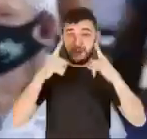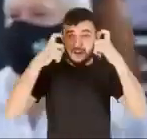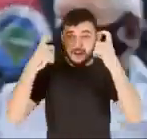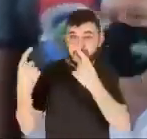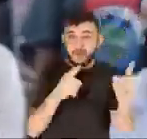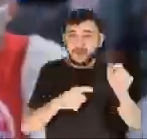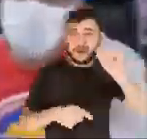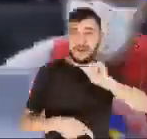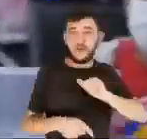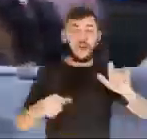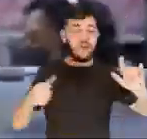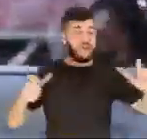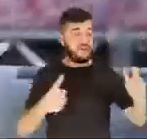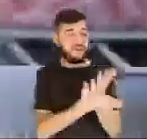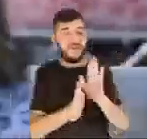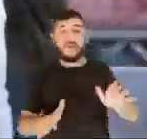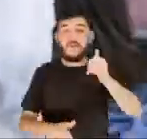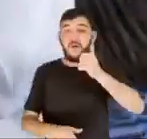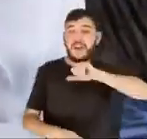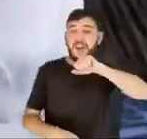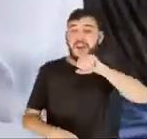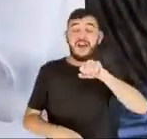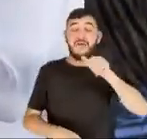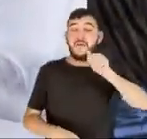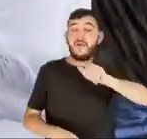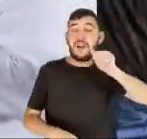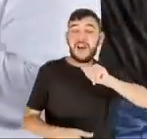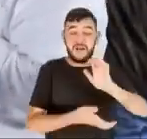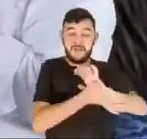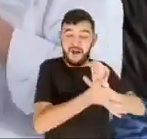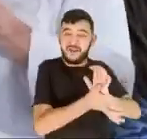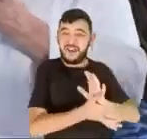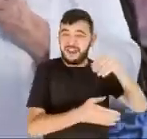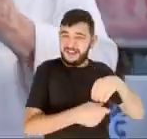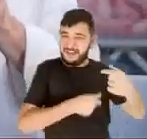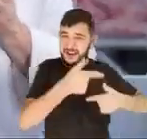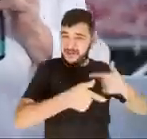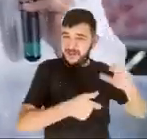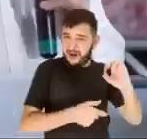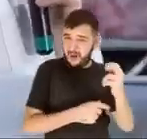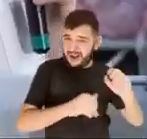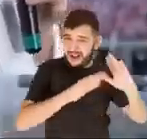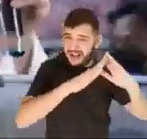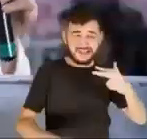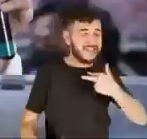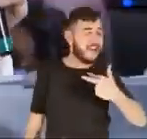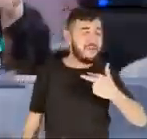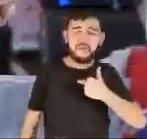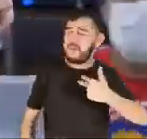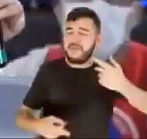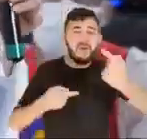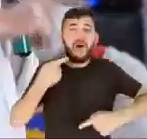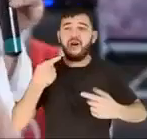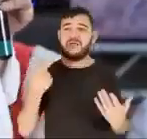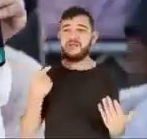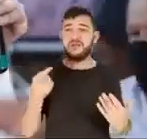ser maltratada nem no emprego e nem em casa. O homem, quando nós